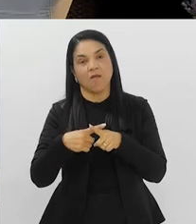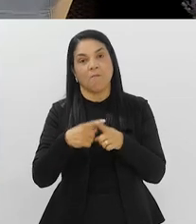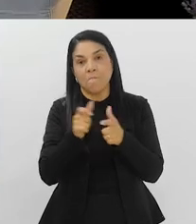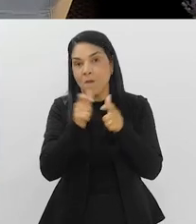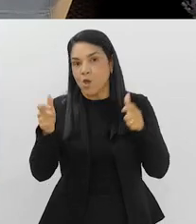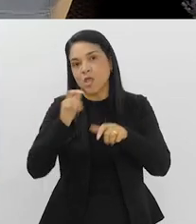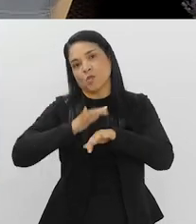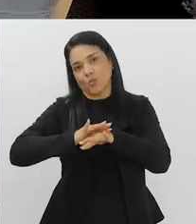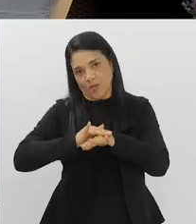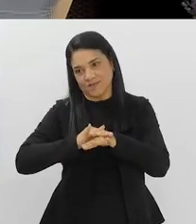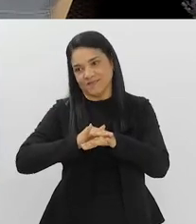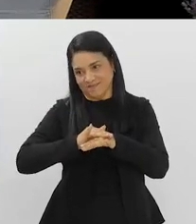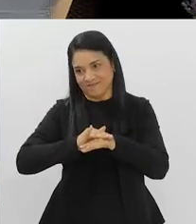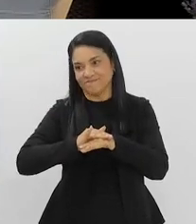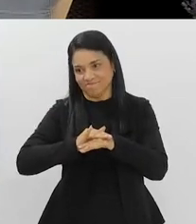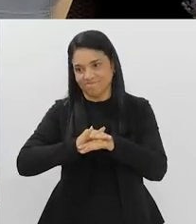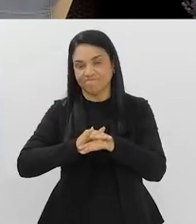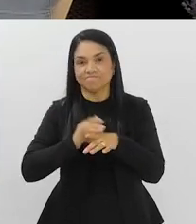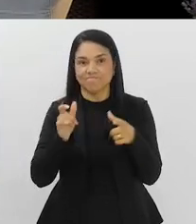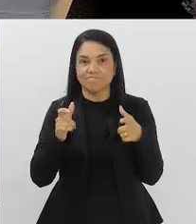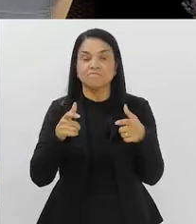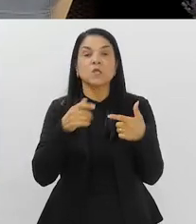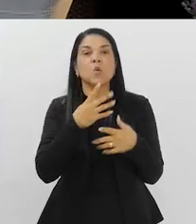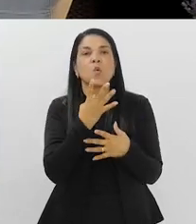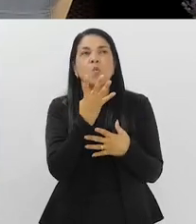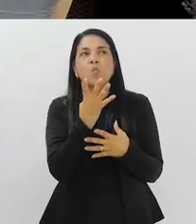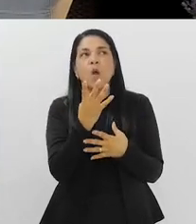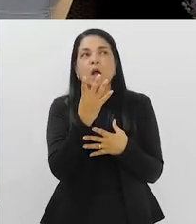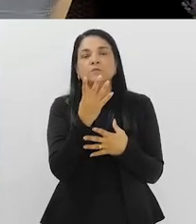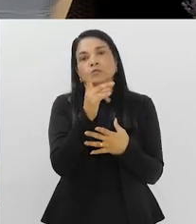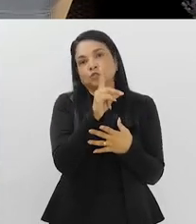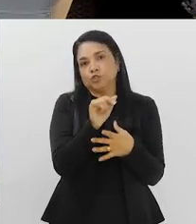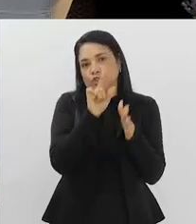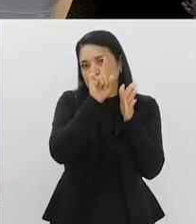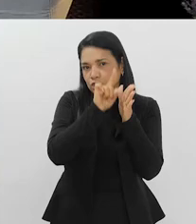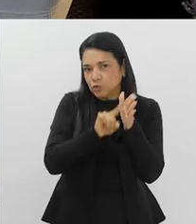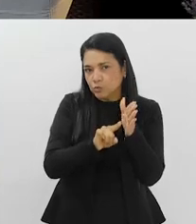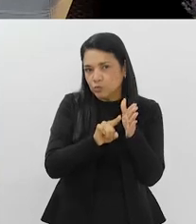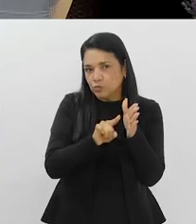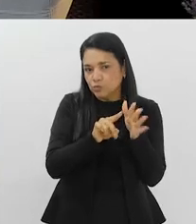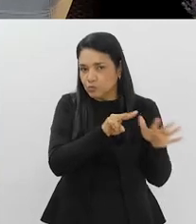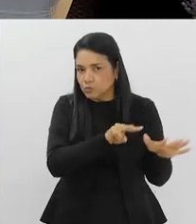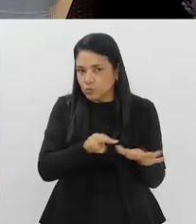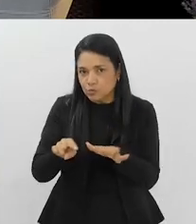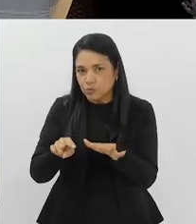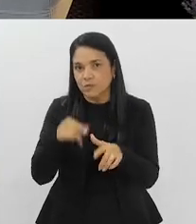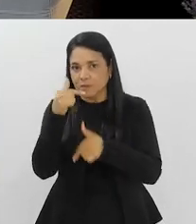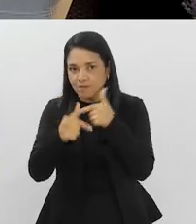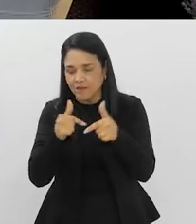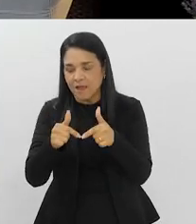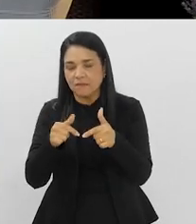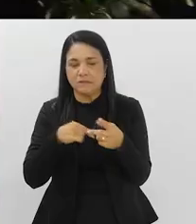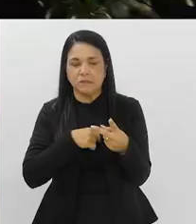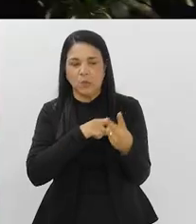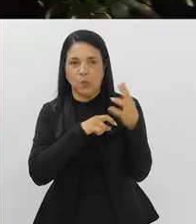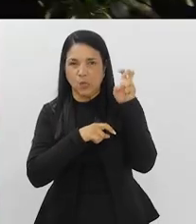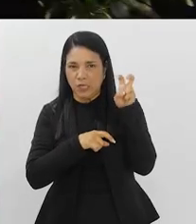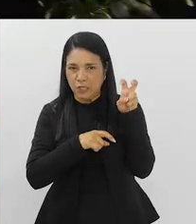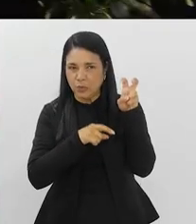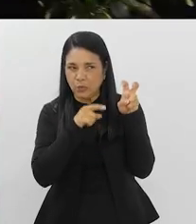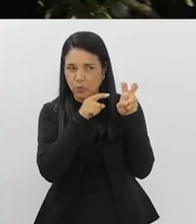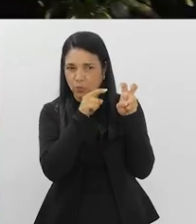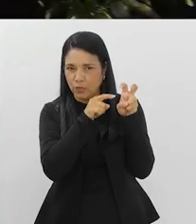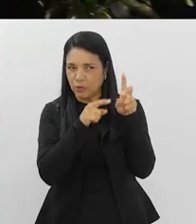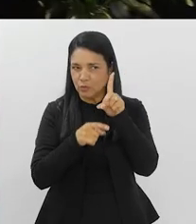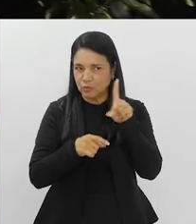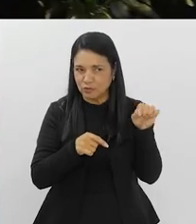muito. Agora, Beatriz, a gente fala assim, vamos reduzir para 4 dias, mas o 5º dia, será que aquele profissional não vai